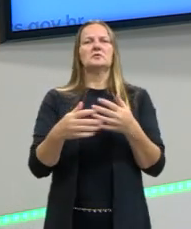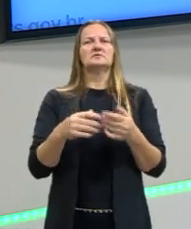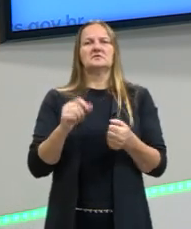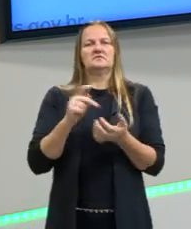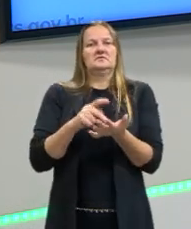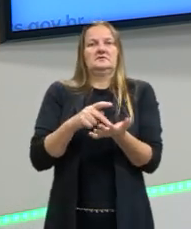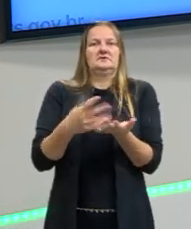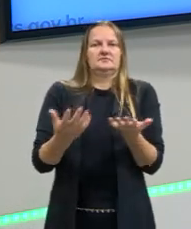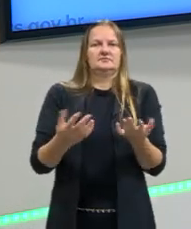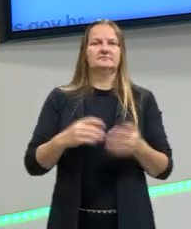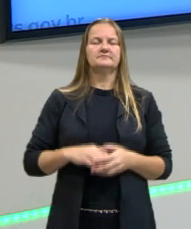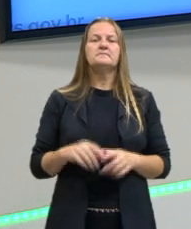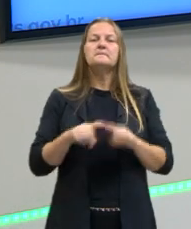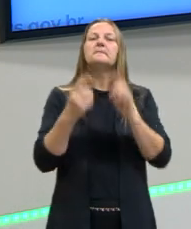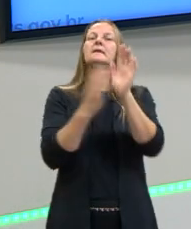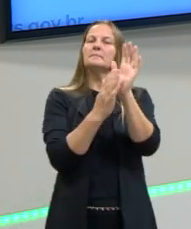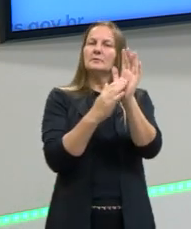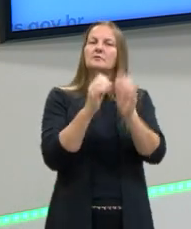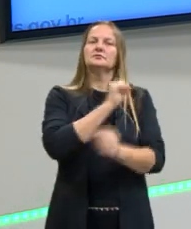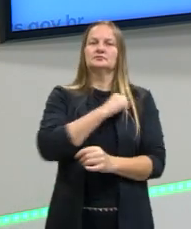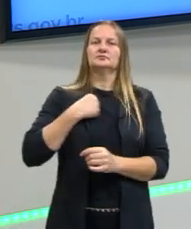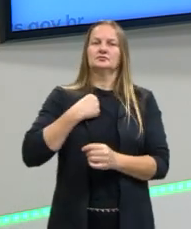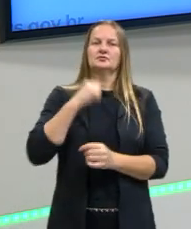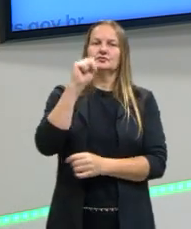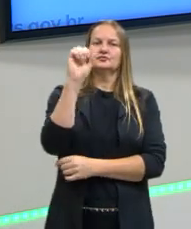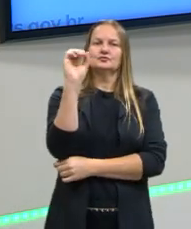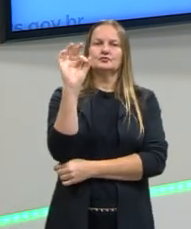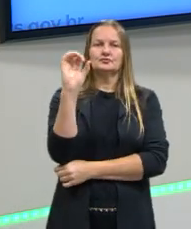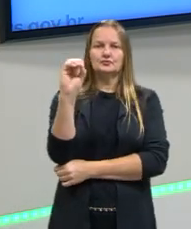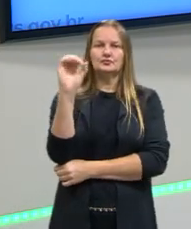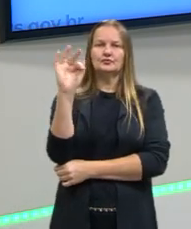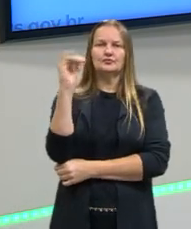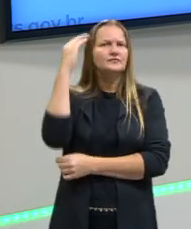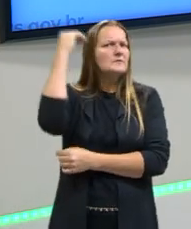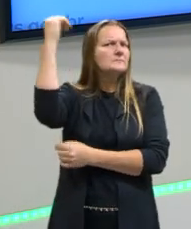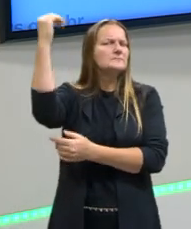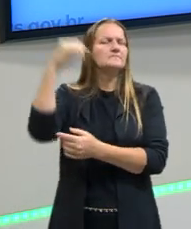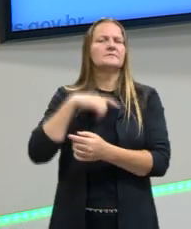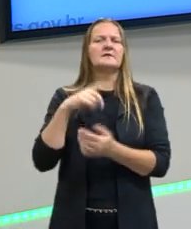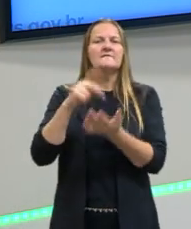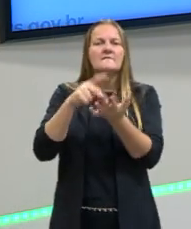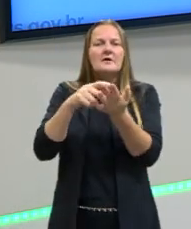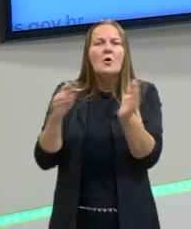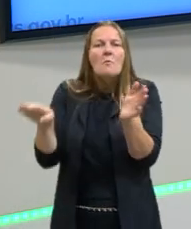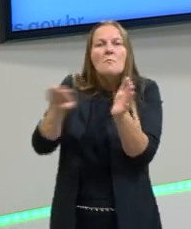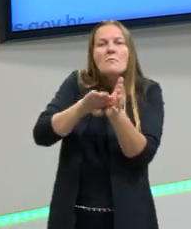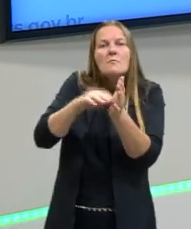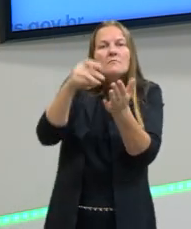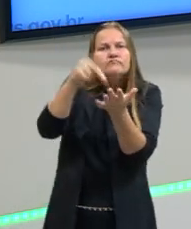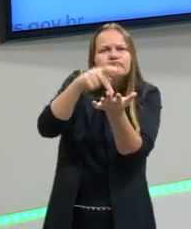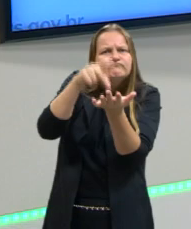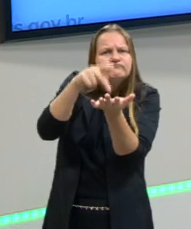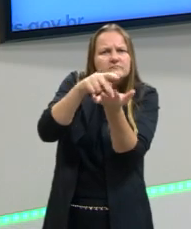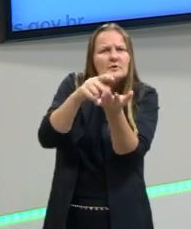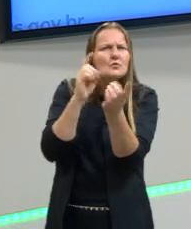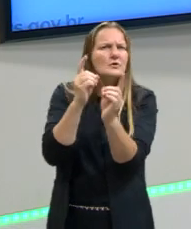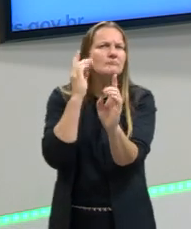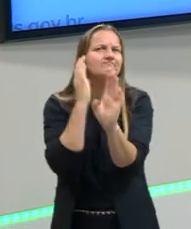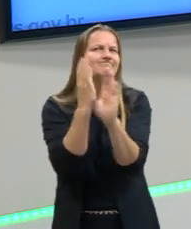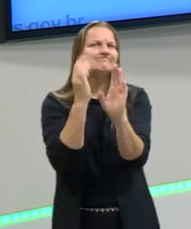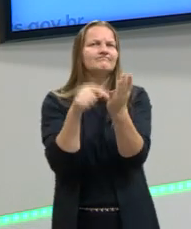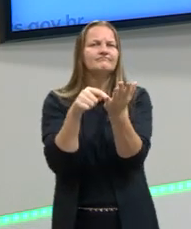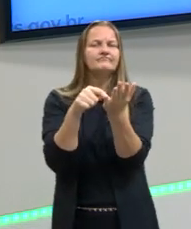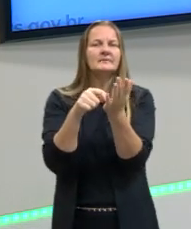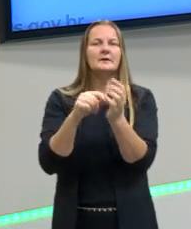pode ser verdadeiro Então essa da proposta os sofistas não se encontrar a verdade ou não chegar a verdade mas sim a